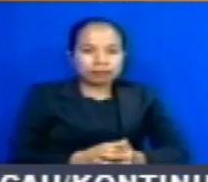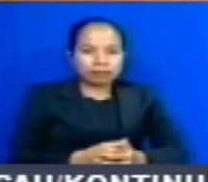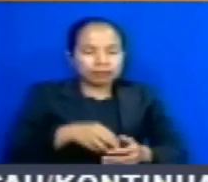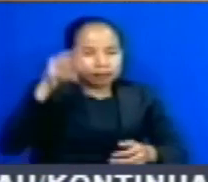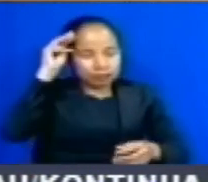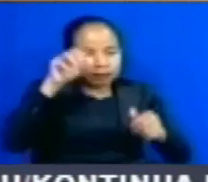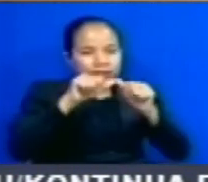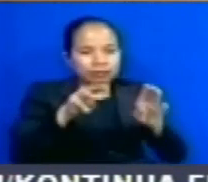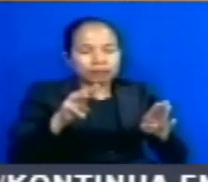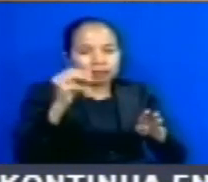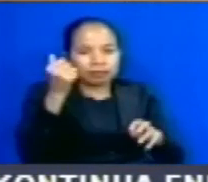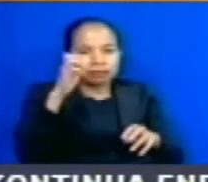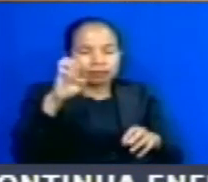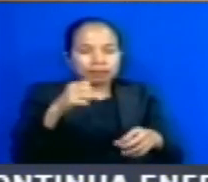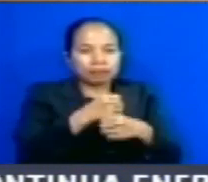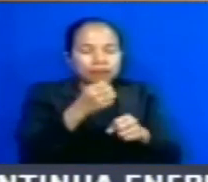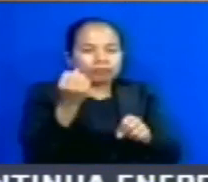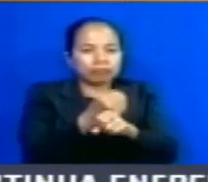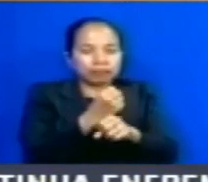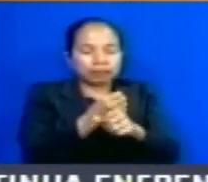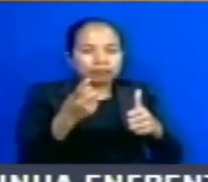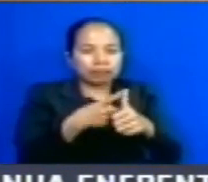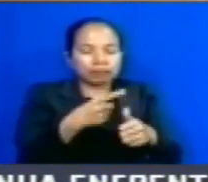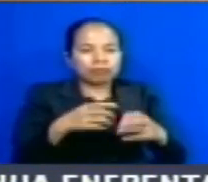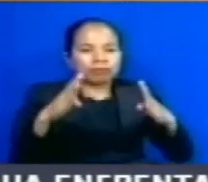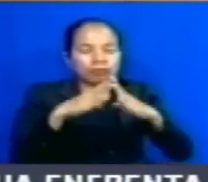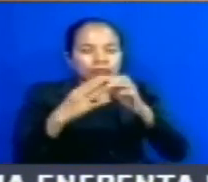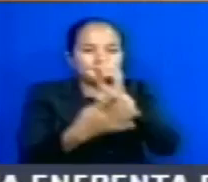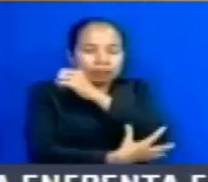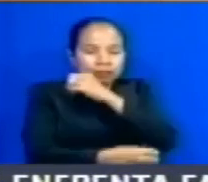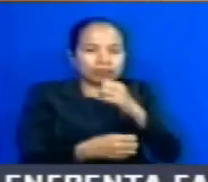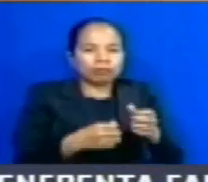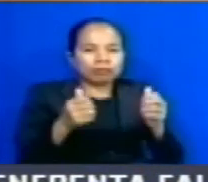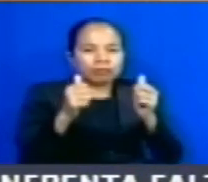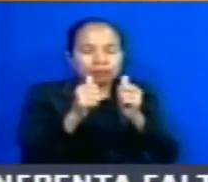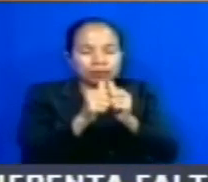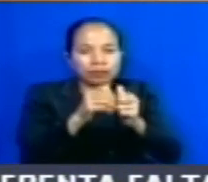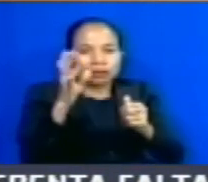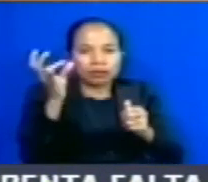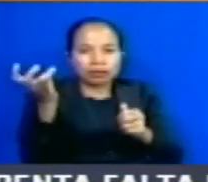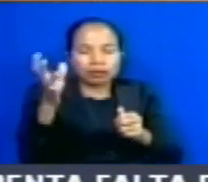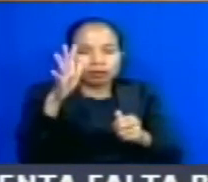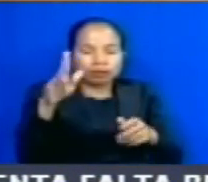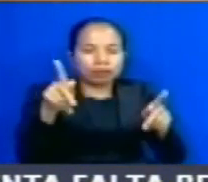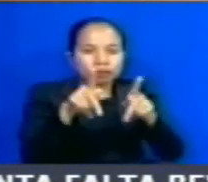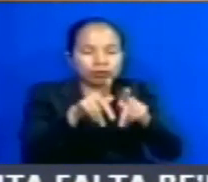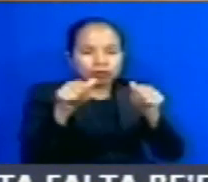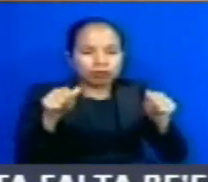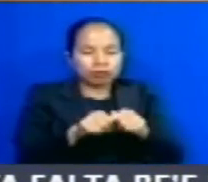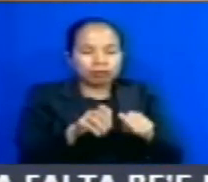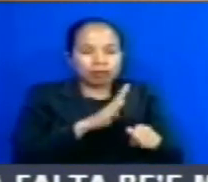Ministro Administrasyon Statal lansa fatu dahulu bahwa magbit lai plaza uni dari hitunulu resen lima ia postu administrativo